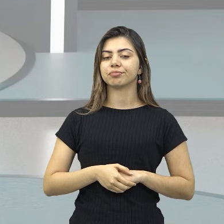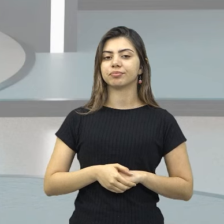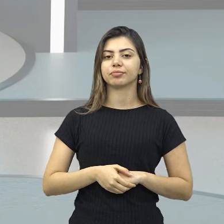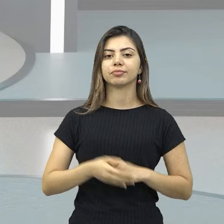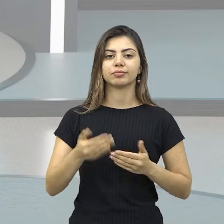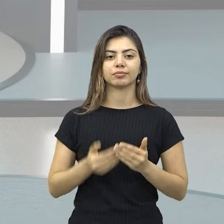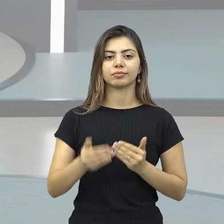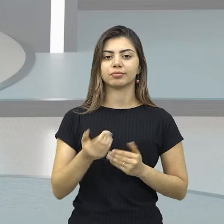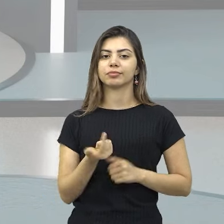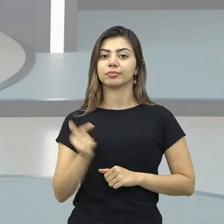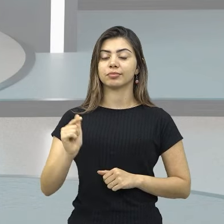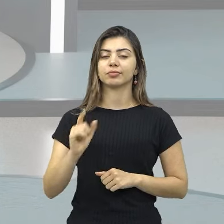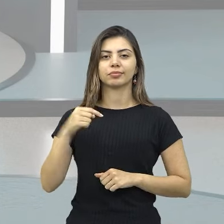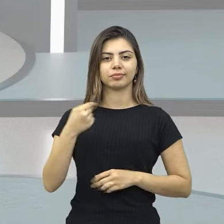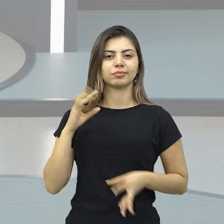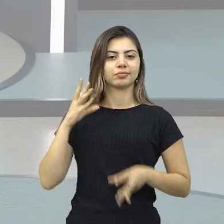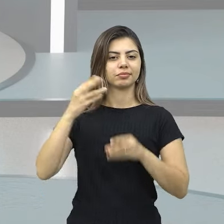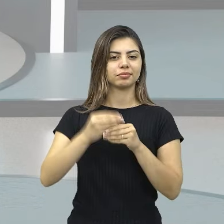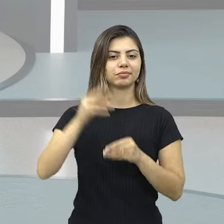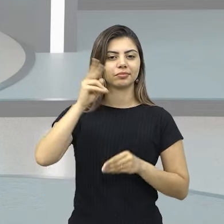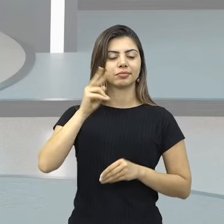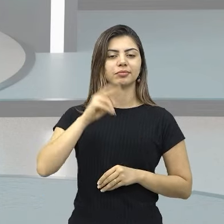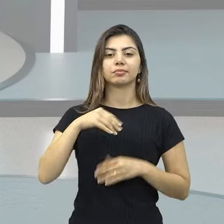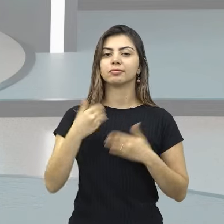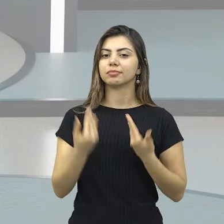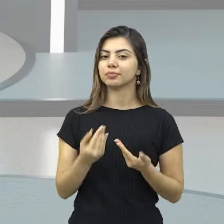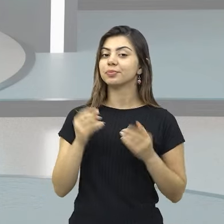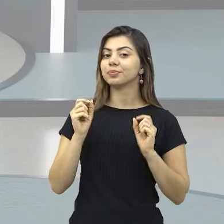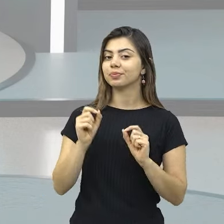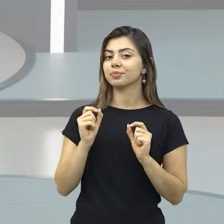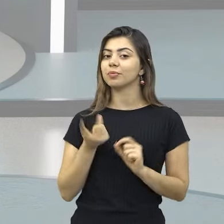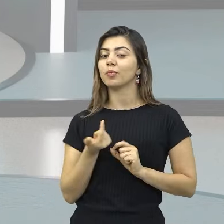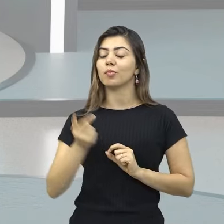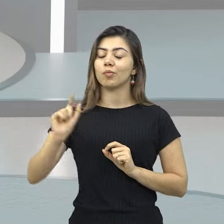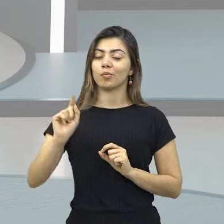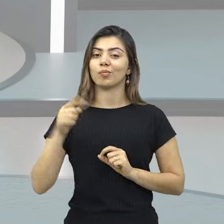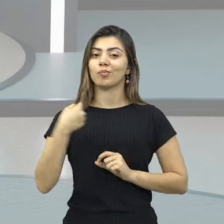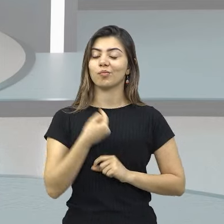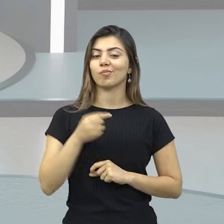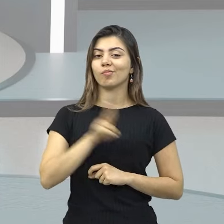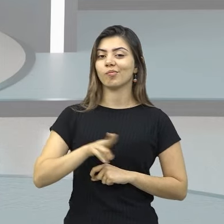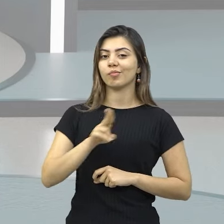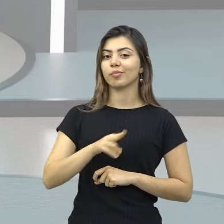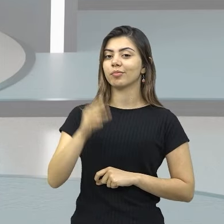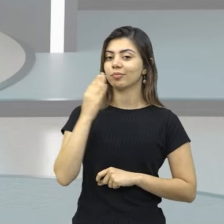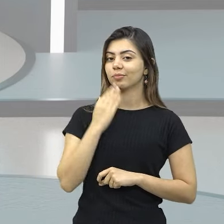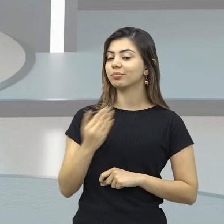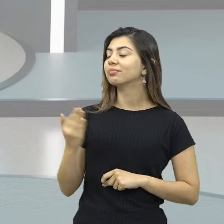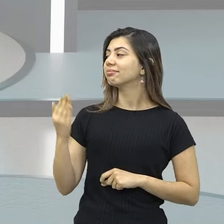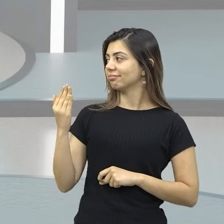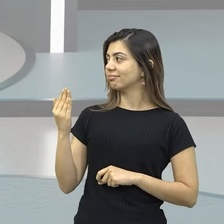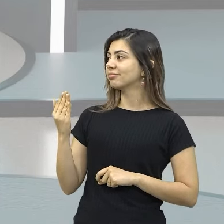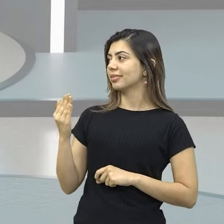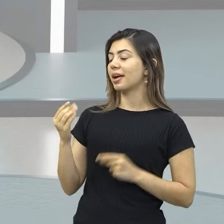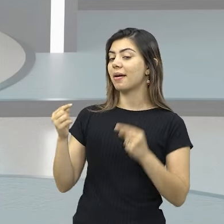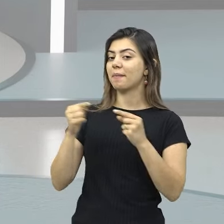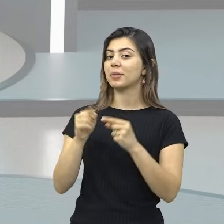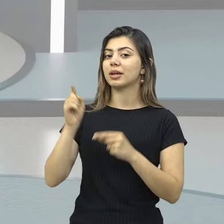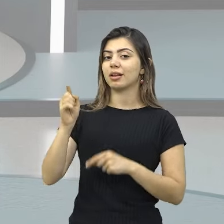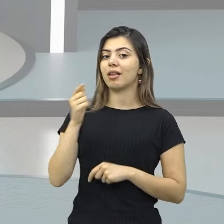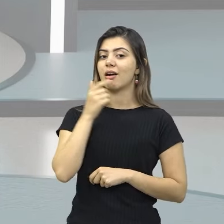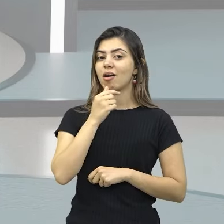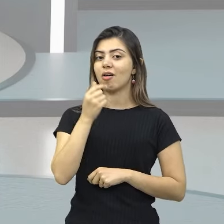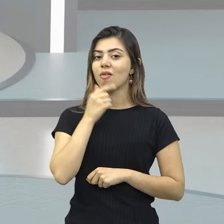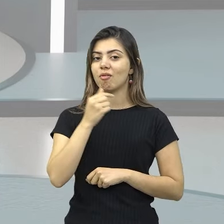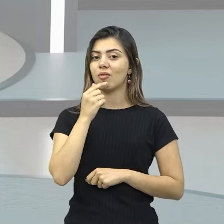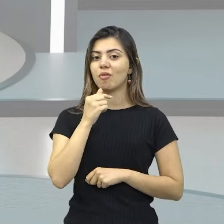da nossa revisão das WH words, vamos relembrar outra WH words, que é aqui, olha, sobre o ator Mel Gibson, que ele é um actor